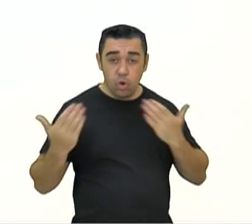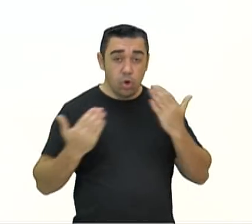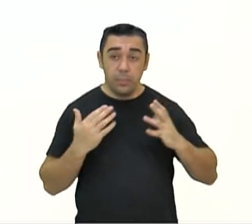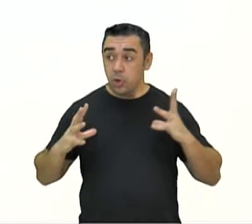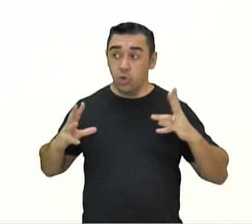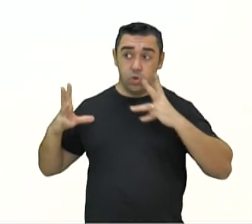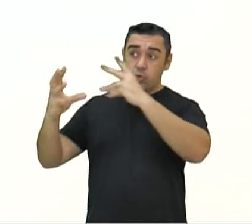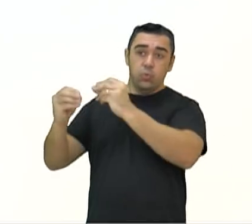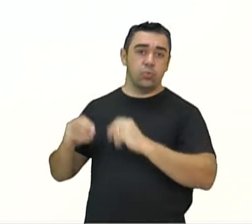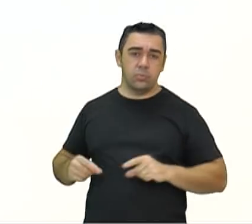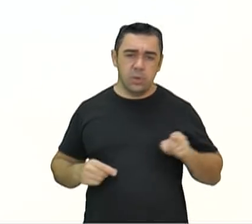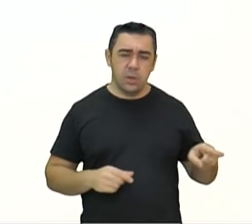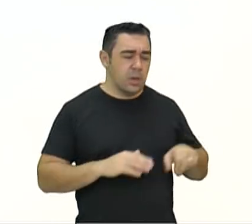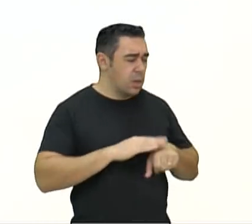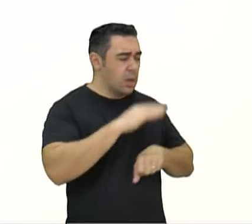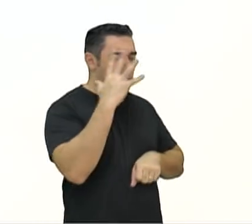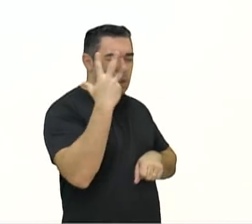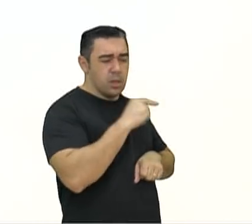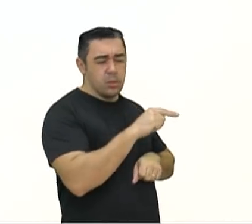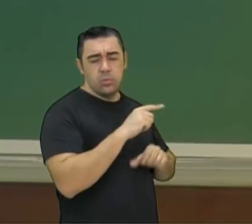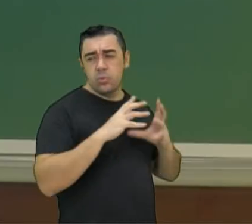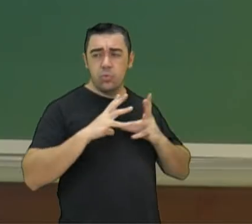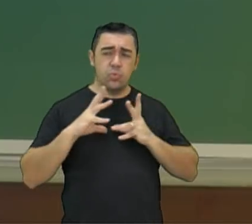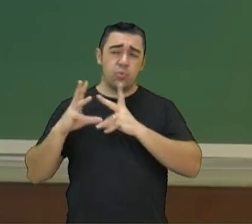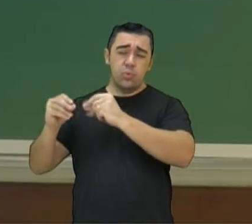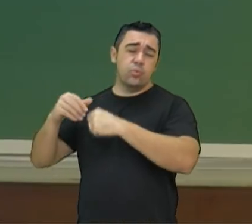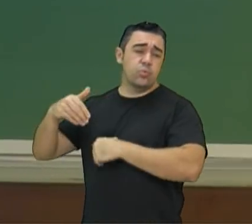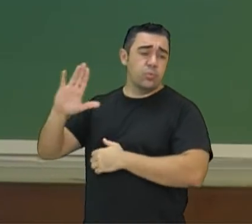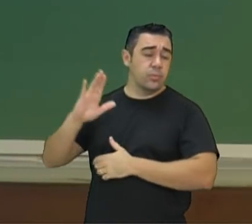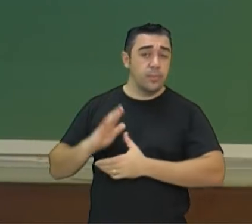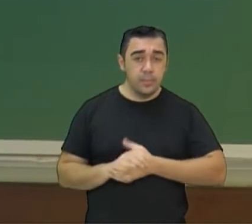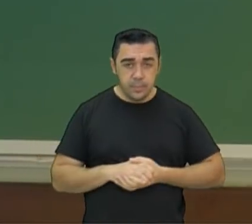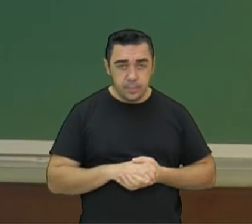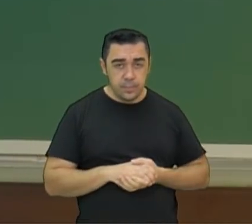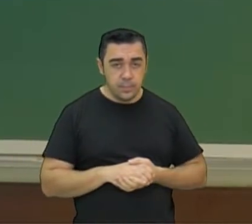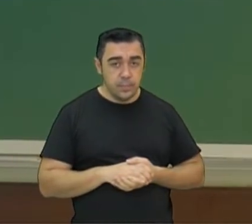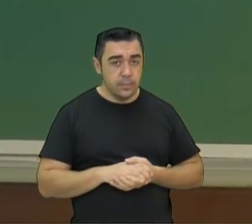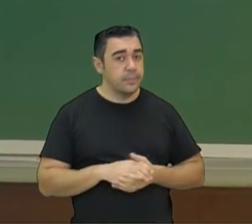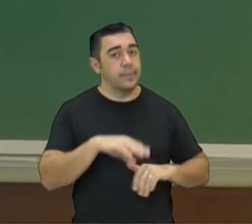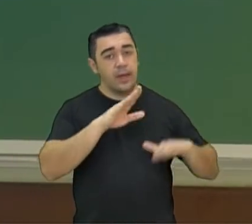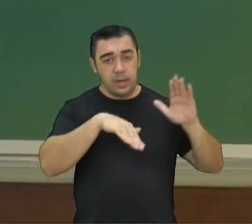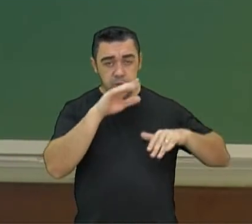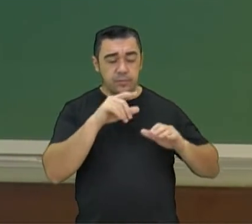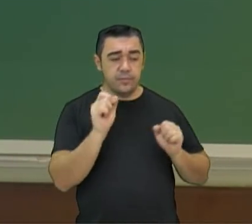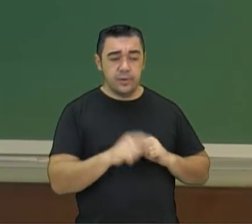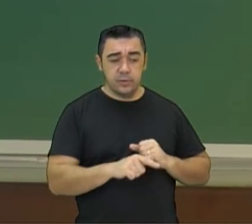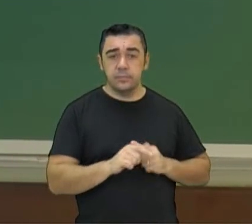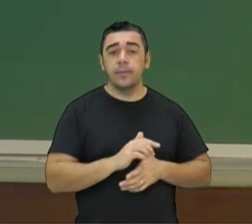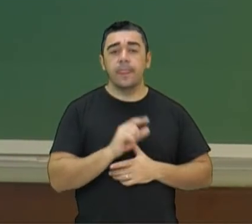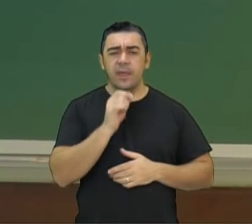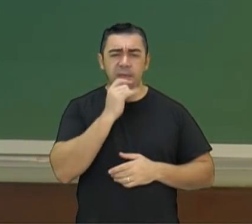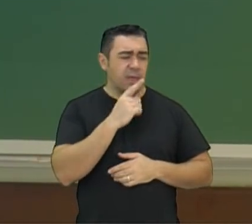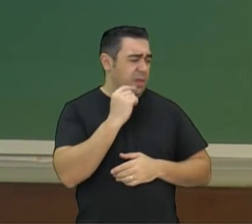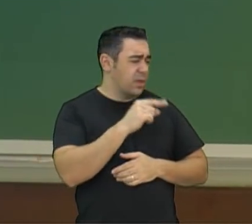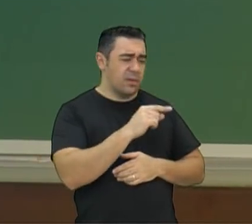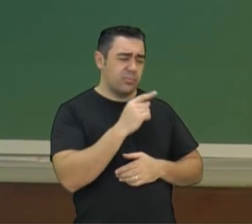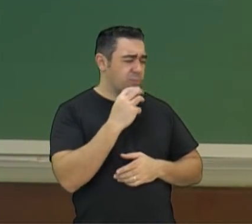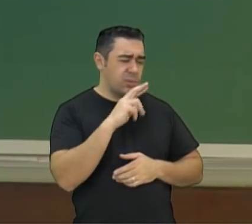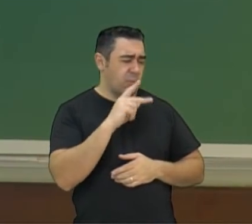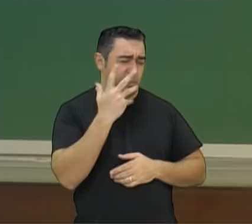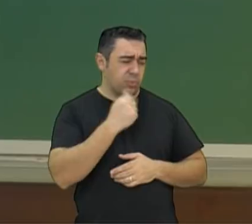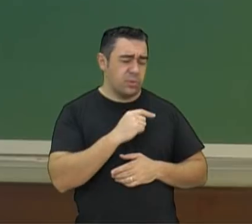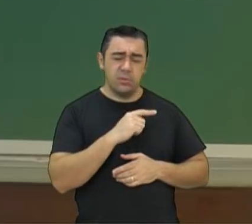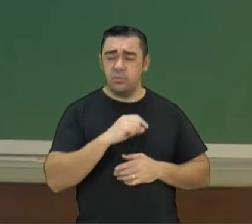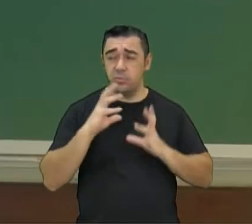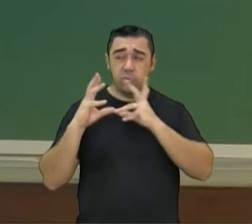os demais da sua espécie, né? Então eu digo é o mais bonito de todos. E no relativo de inferioridade a gente tem o gato é o menos bonito de todos.